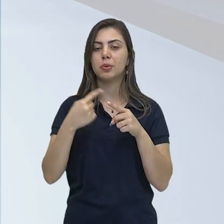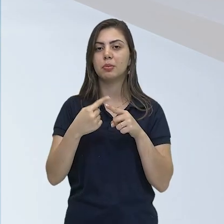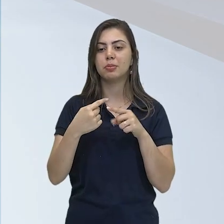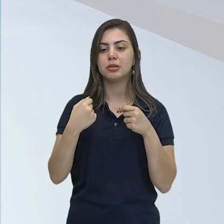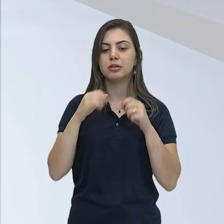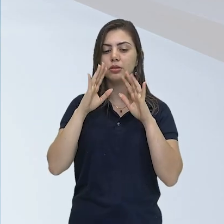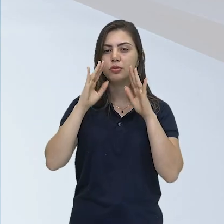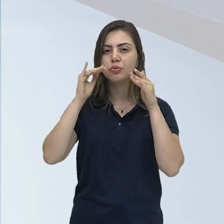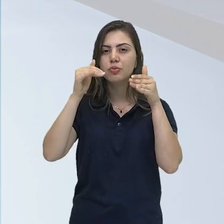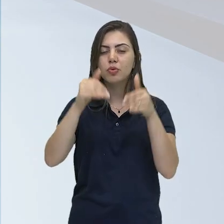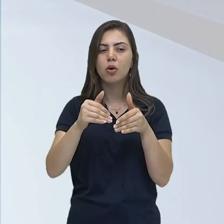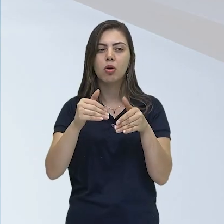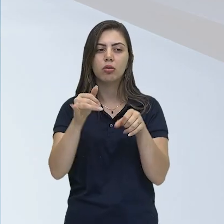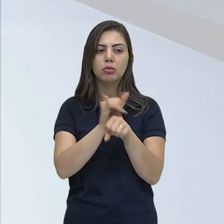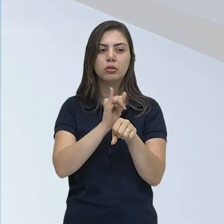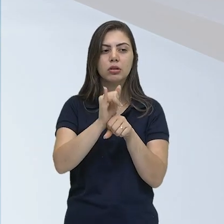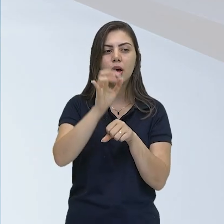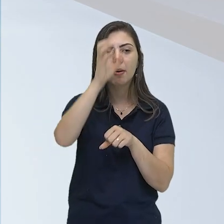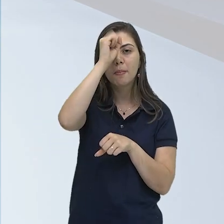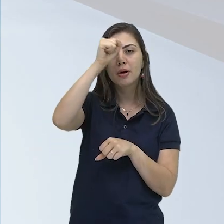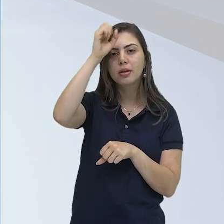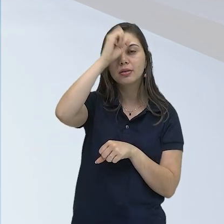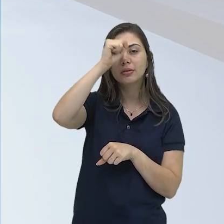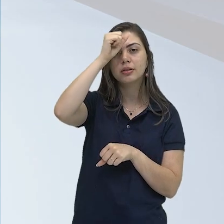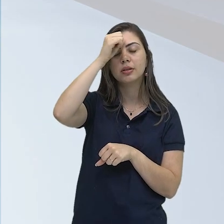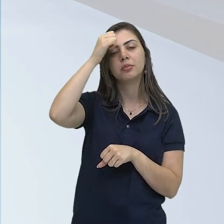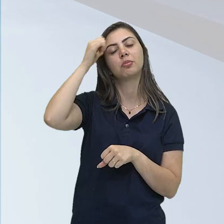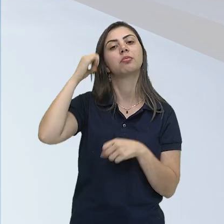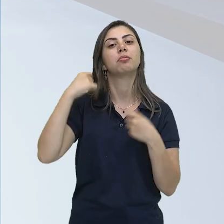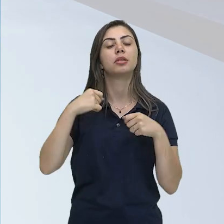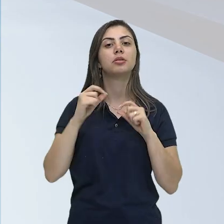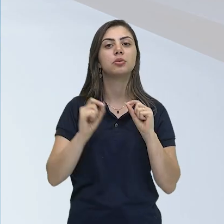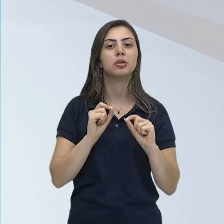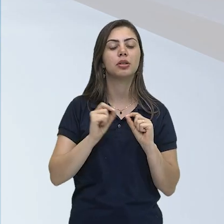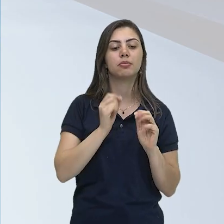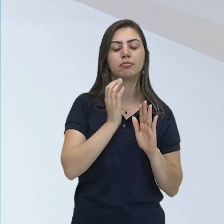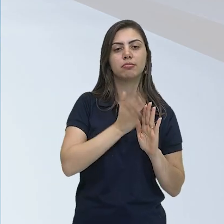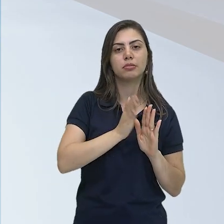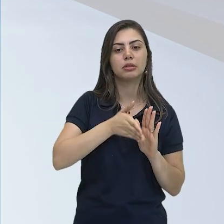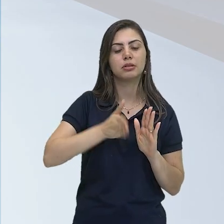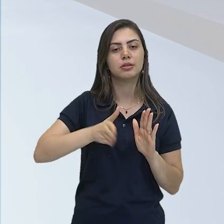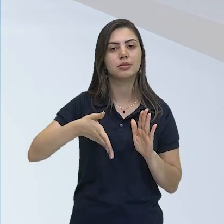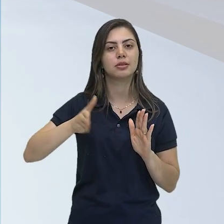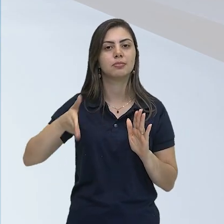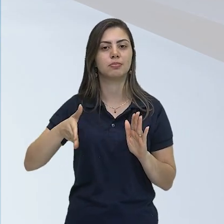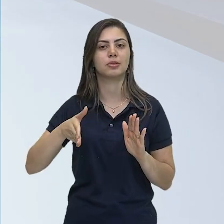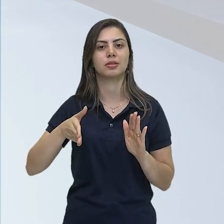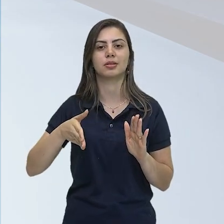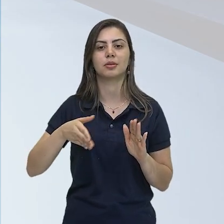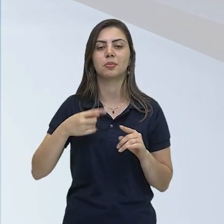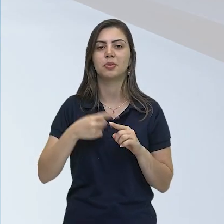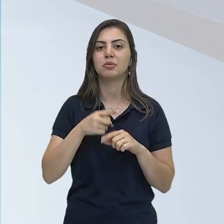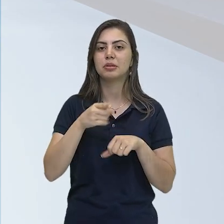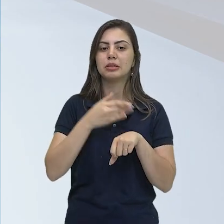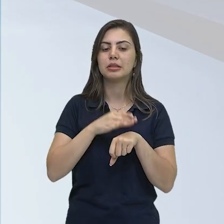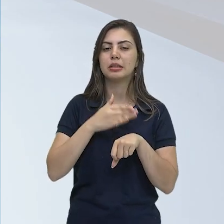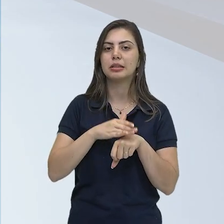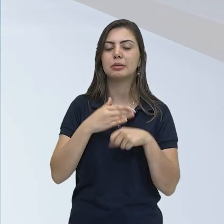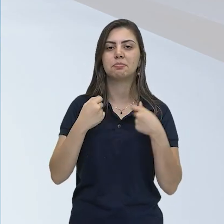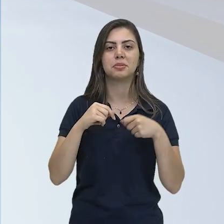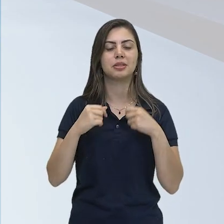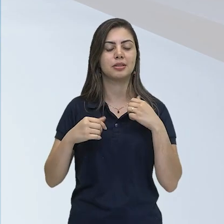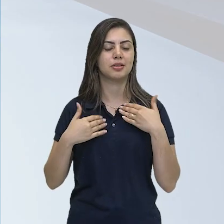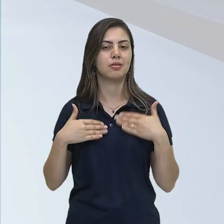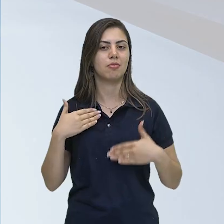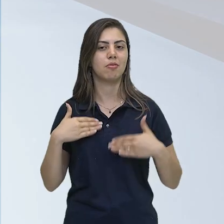aprender os golpes, nós vamos ter disciplina ali no momento de você estar se exercitando, né,